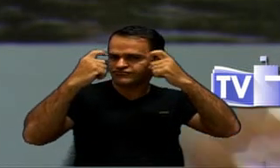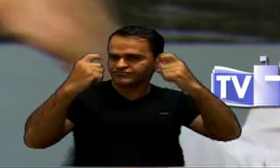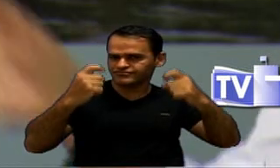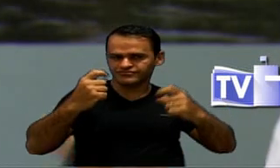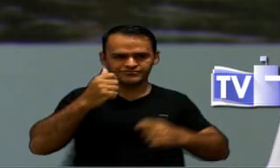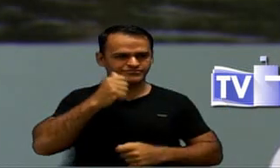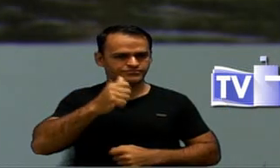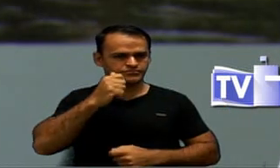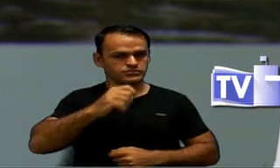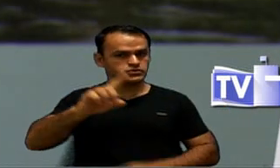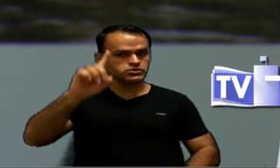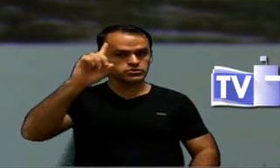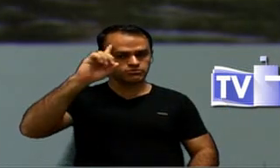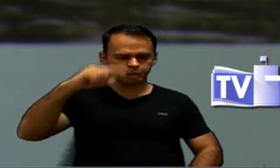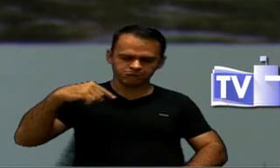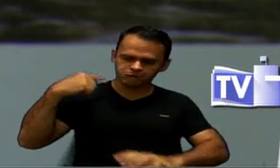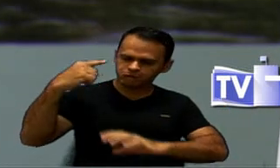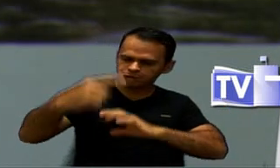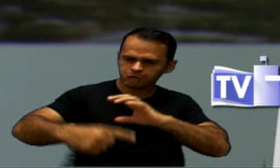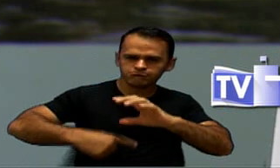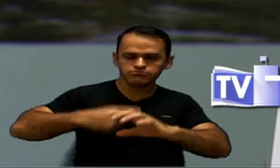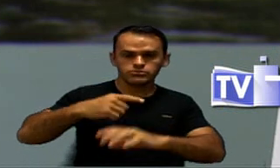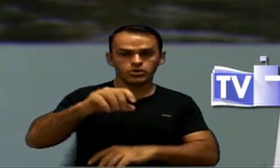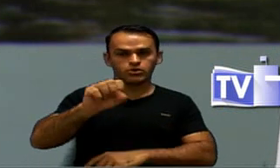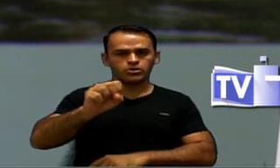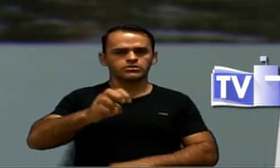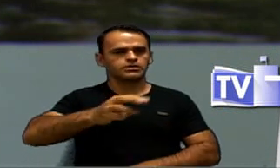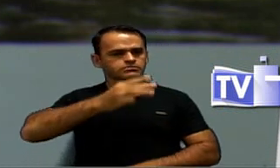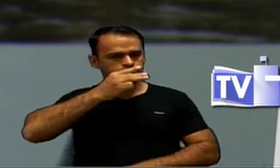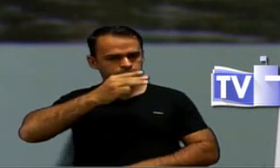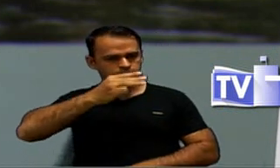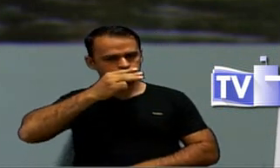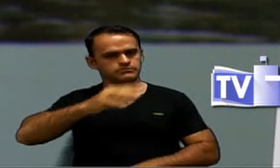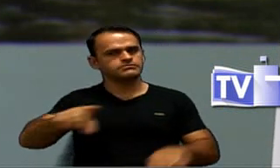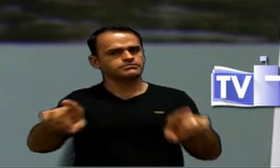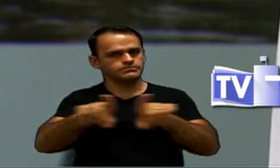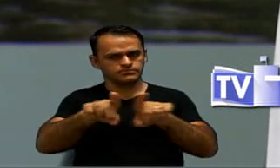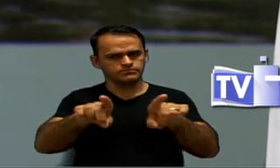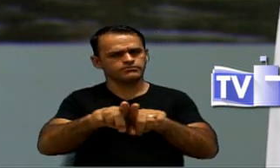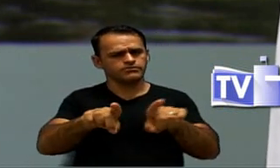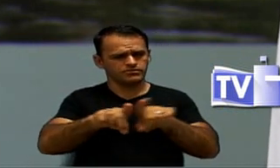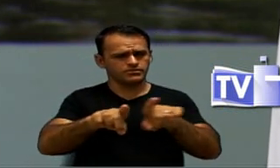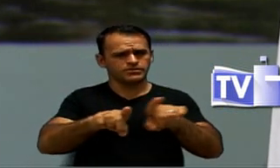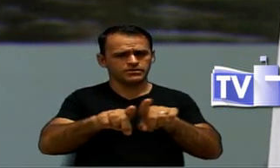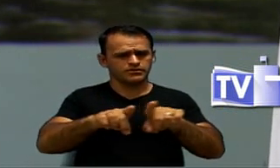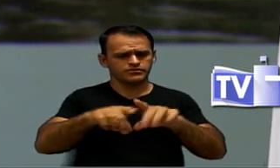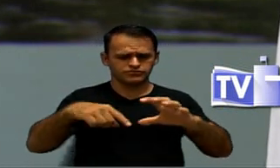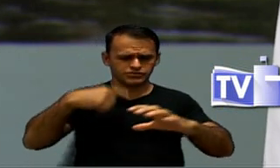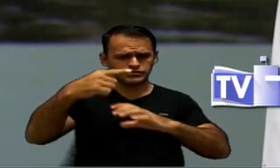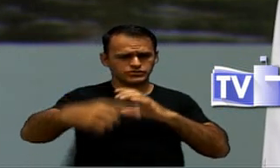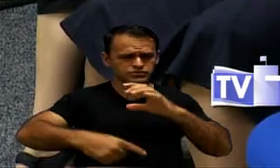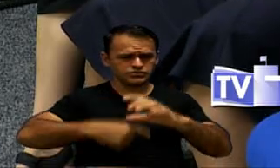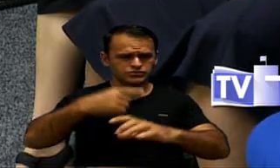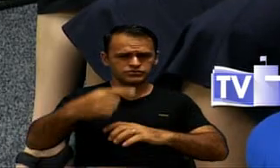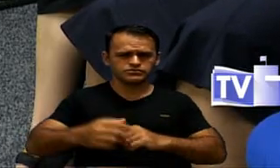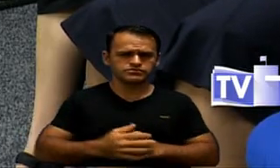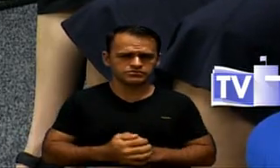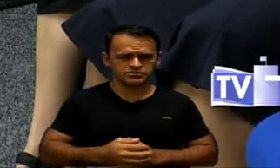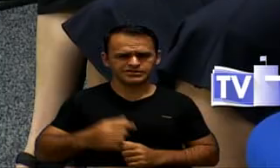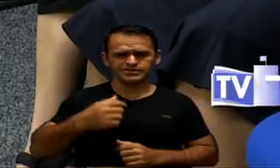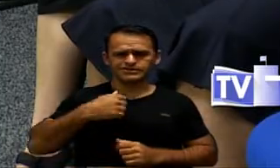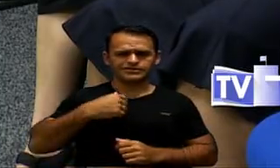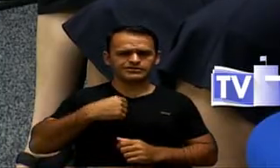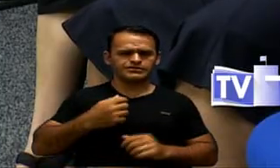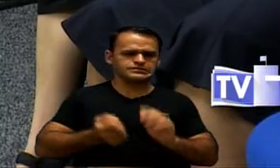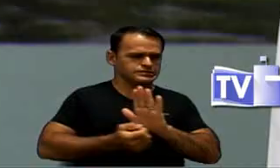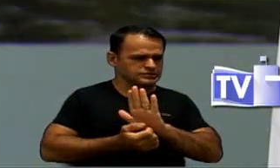uma data mundial. A gente fala do 8 de março, que também é uma data mundial. A Manuela, não quero ser repetitiva,